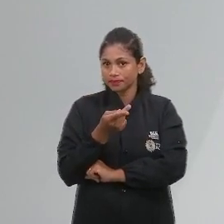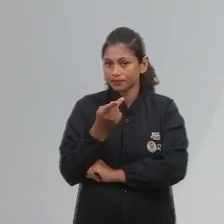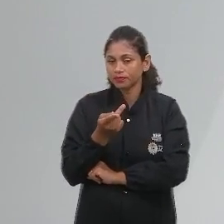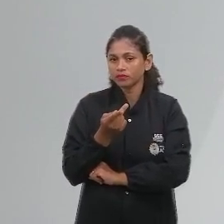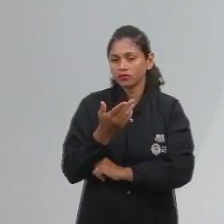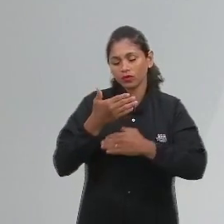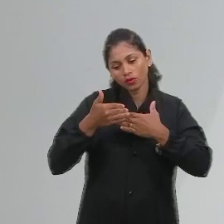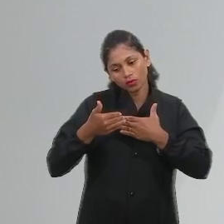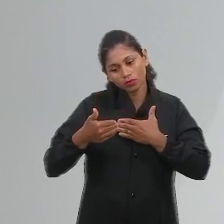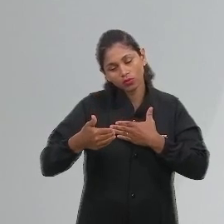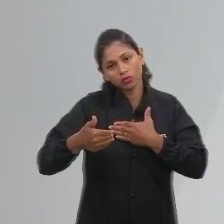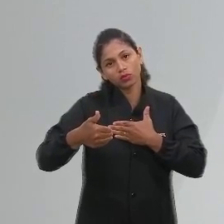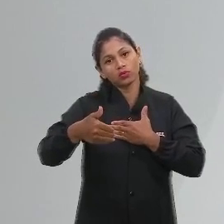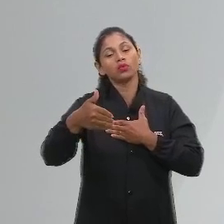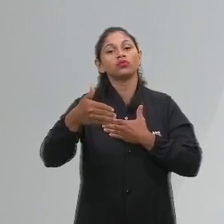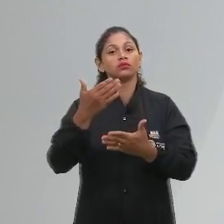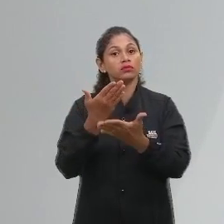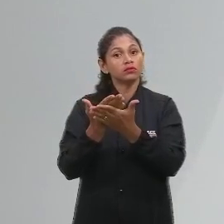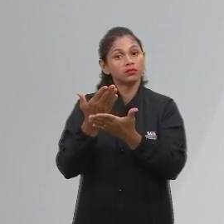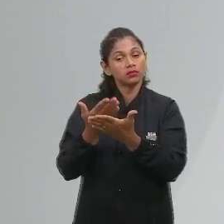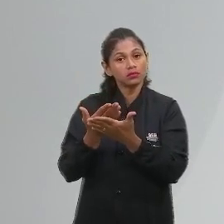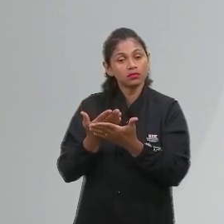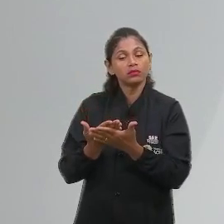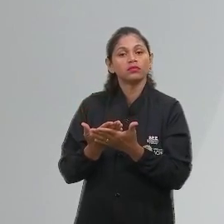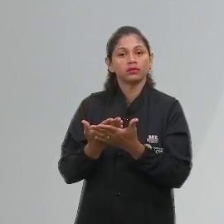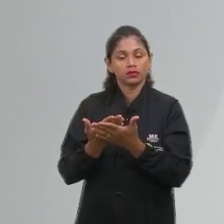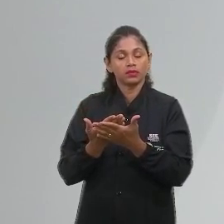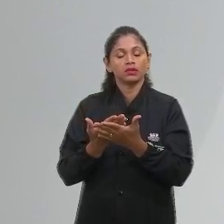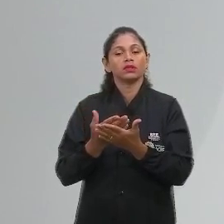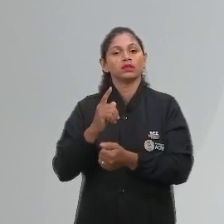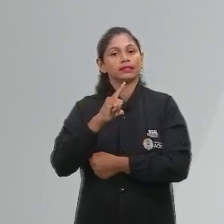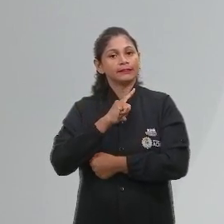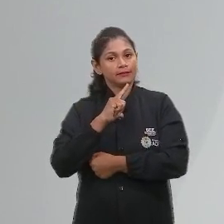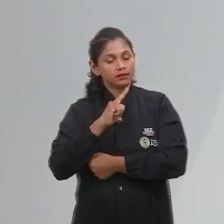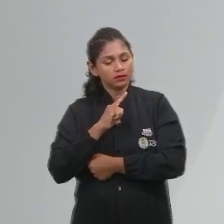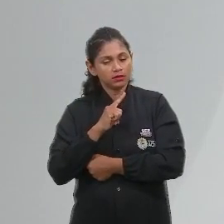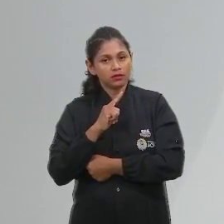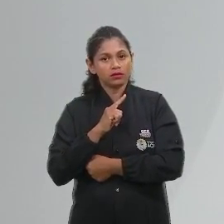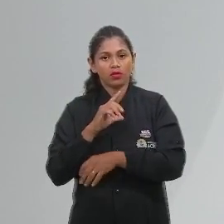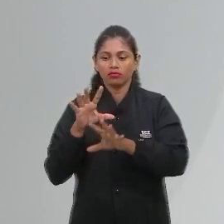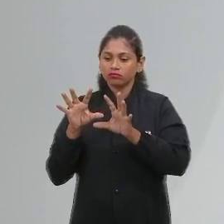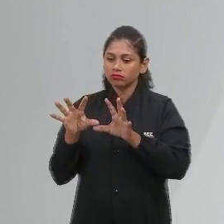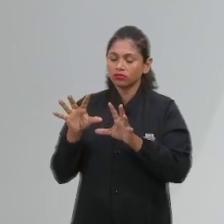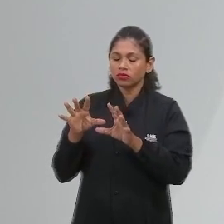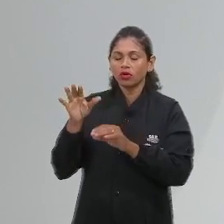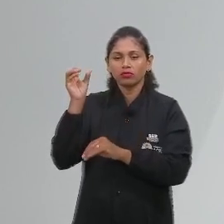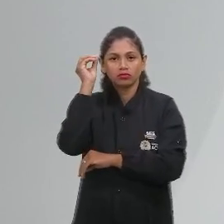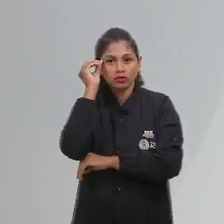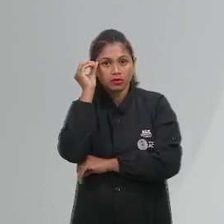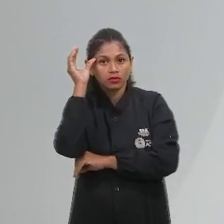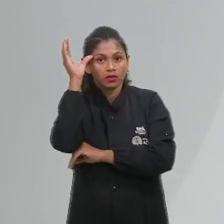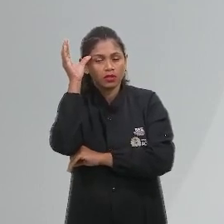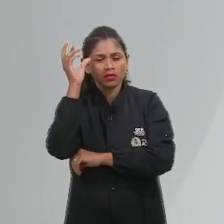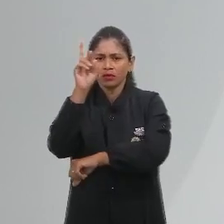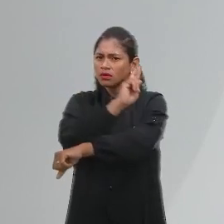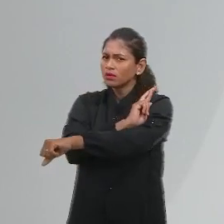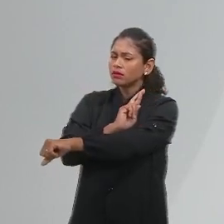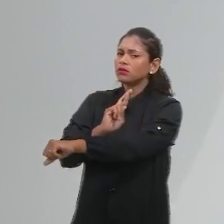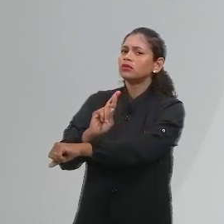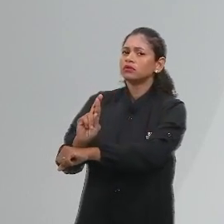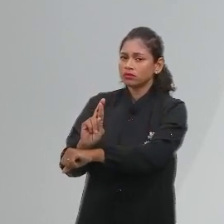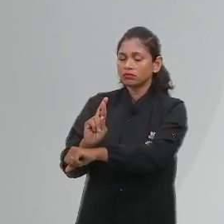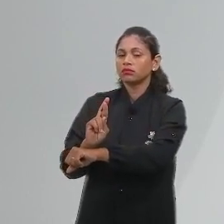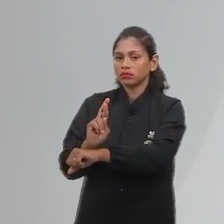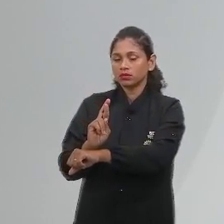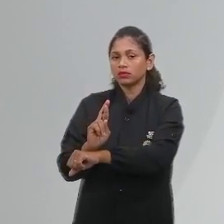ao longo desta videoaula. Existem formas de conhecimento que, no caso, o conhecimento religioso, que é uma forma